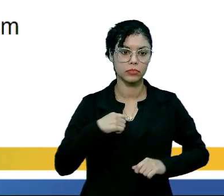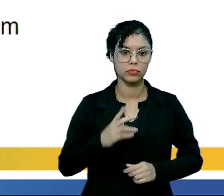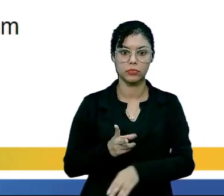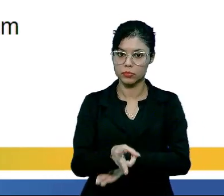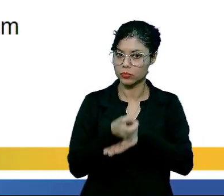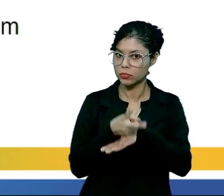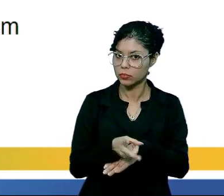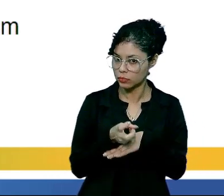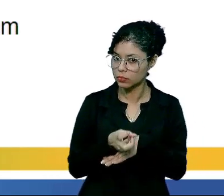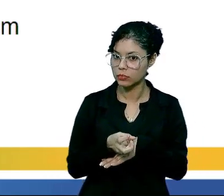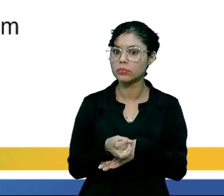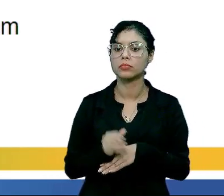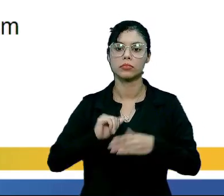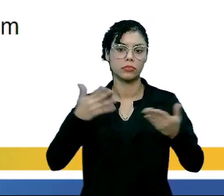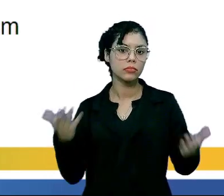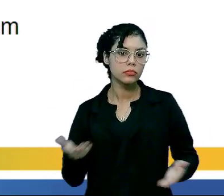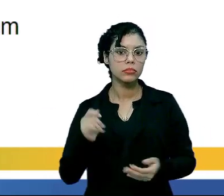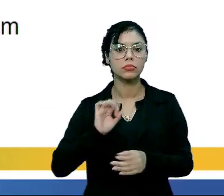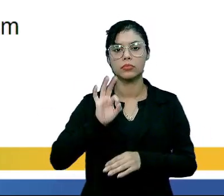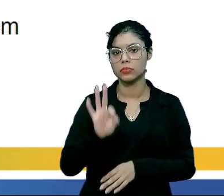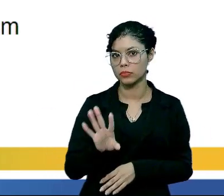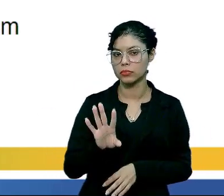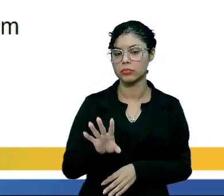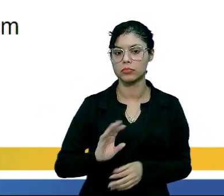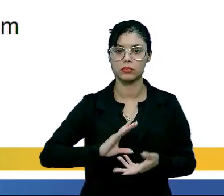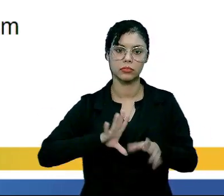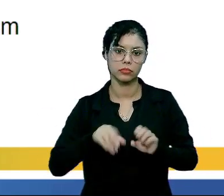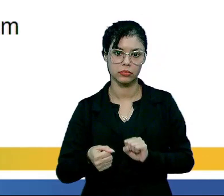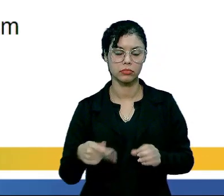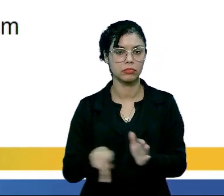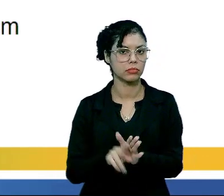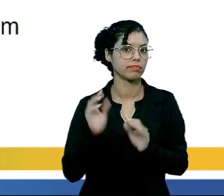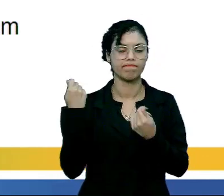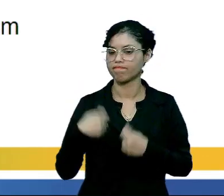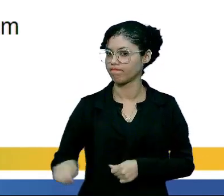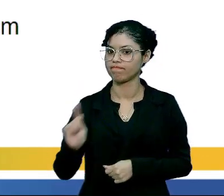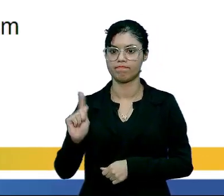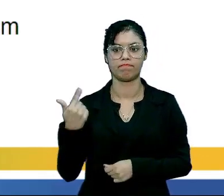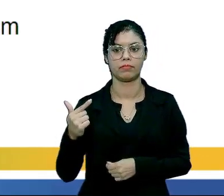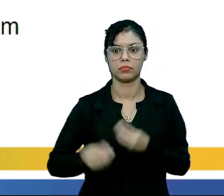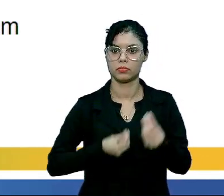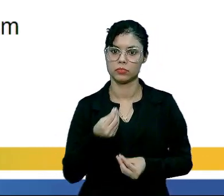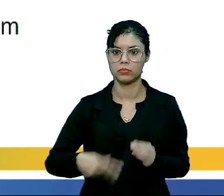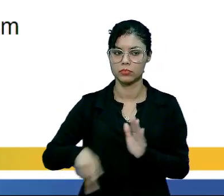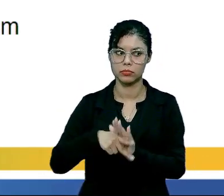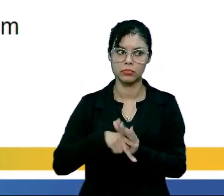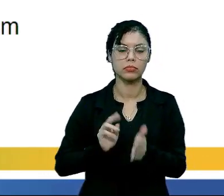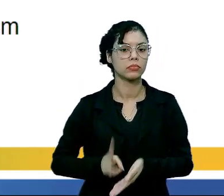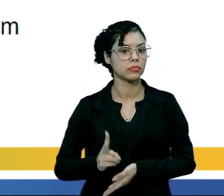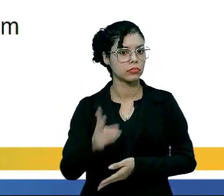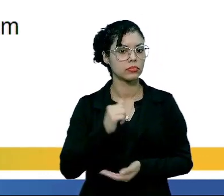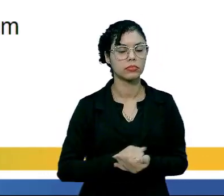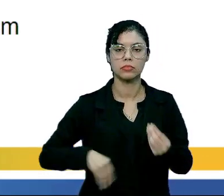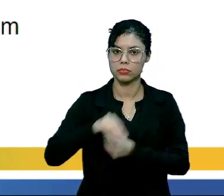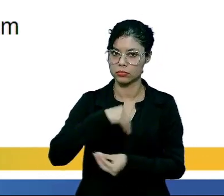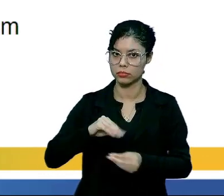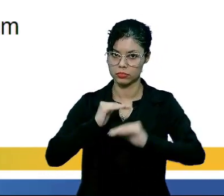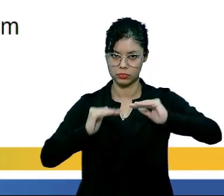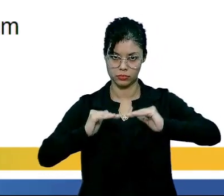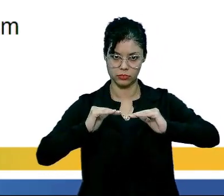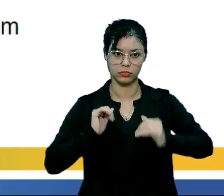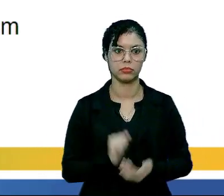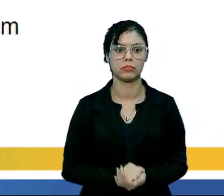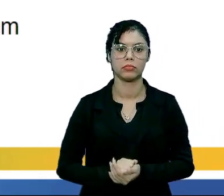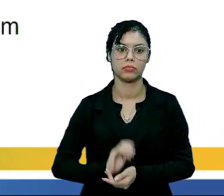ter consumo de reagente. Então, só a formação de produto não é necessário ou não é suficiente para que haja uma reação em